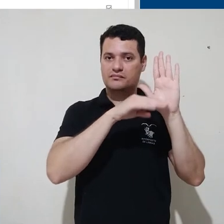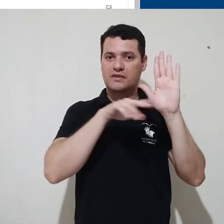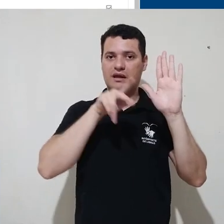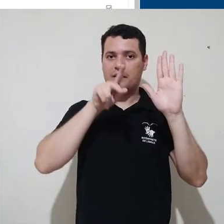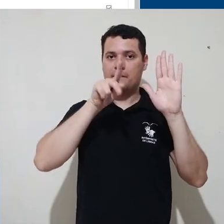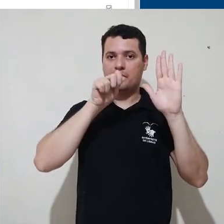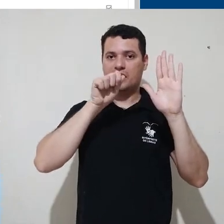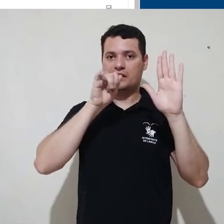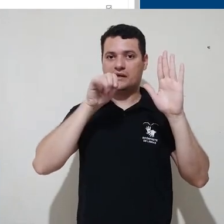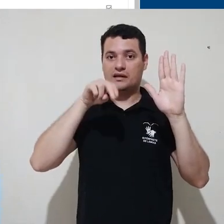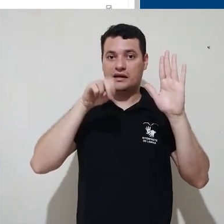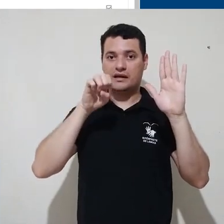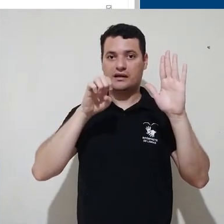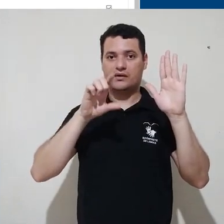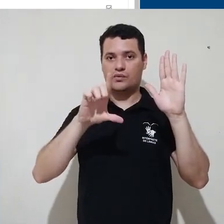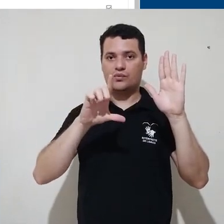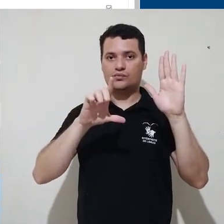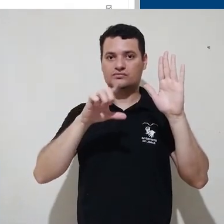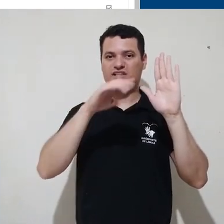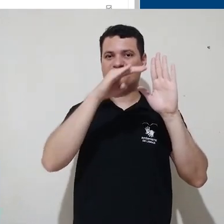navegação com